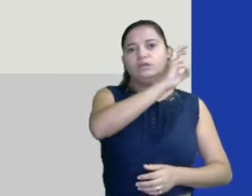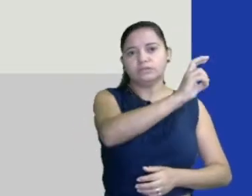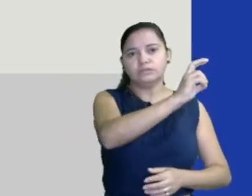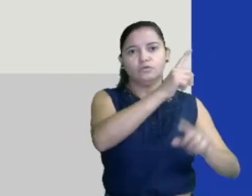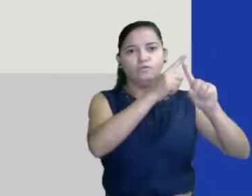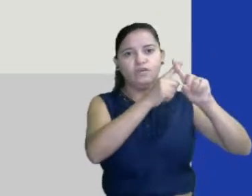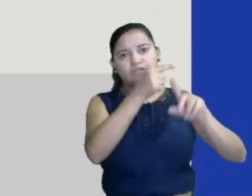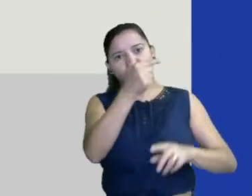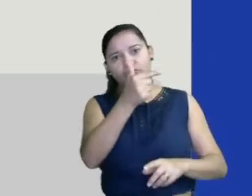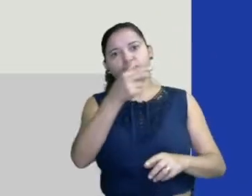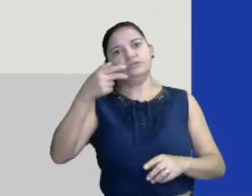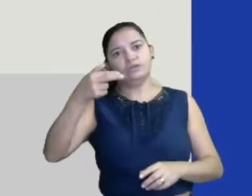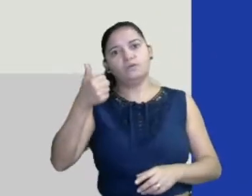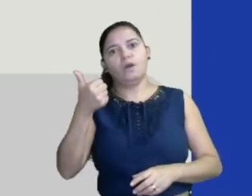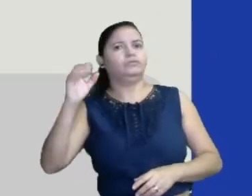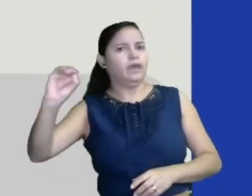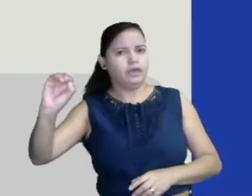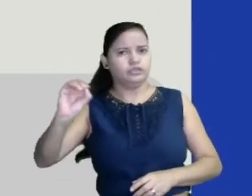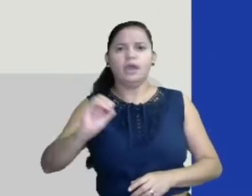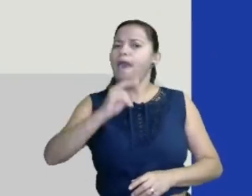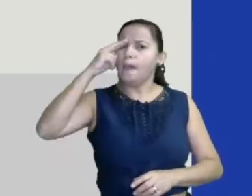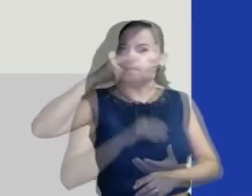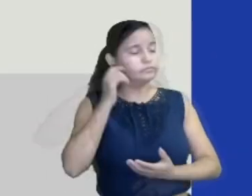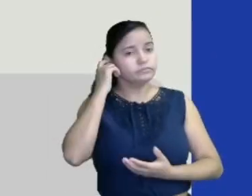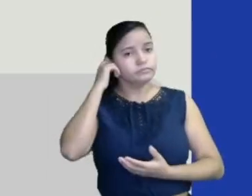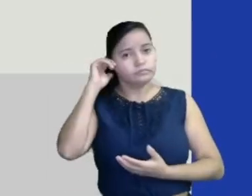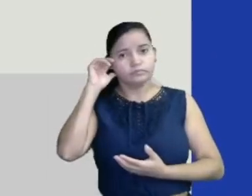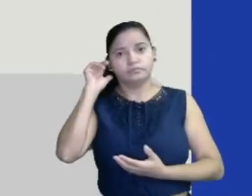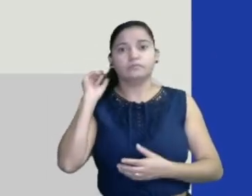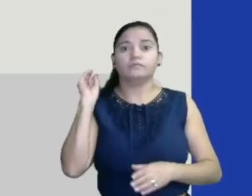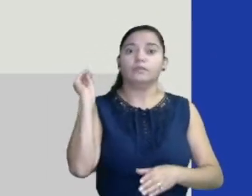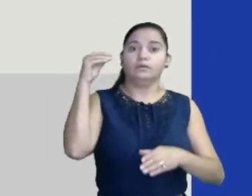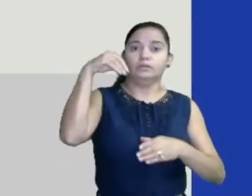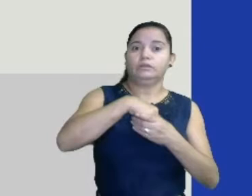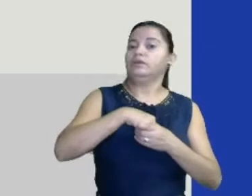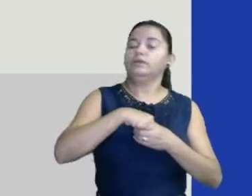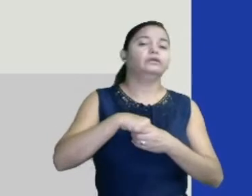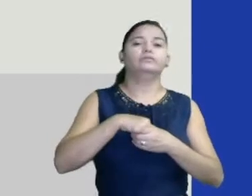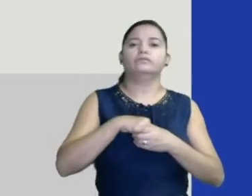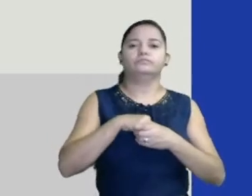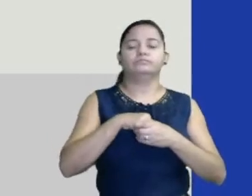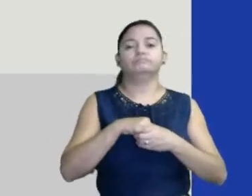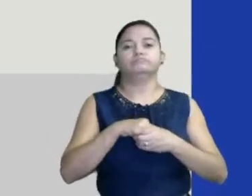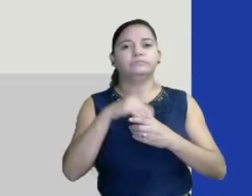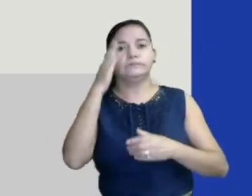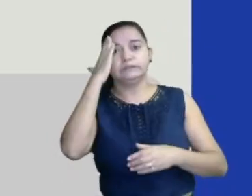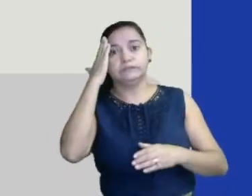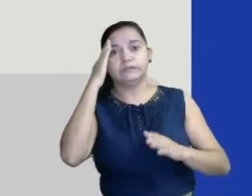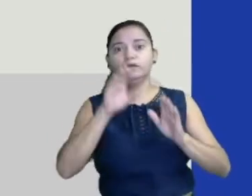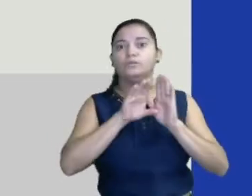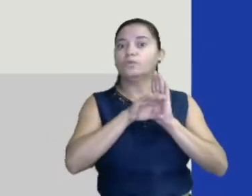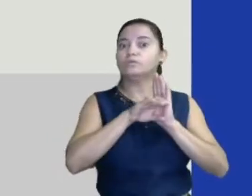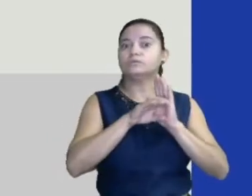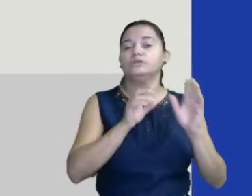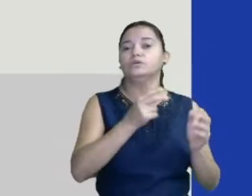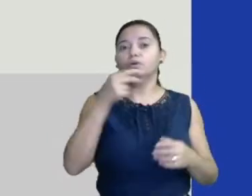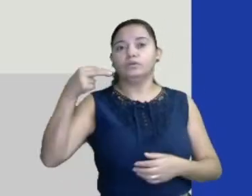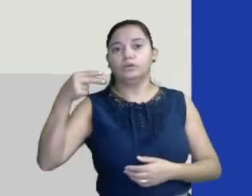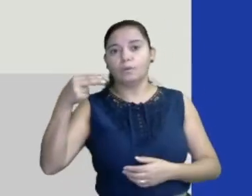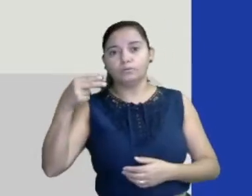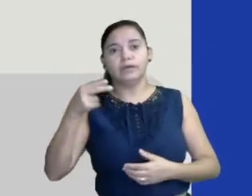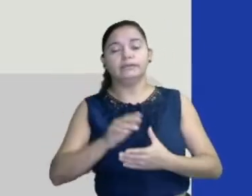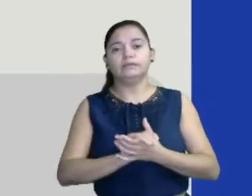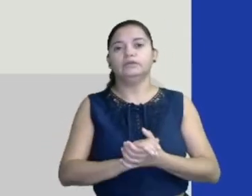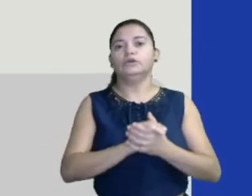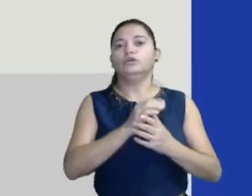o que cinco vezes 2 10 o mesmo resultado Então dentro daquela concepção de igualdade a gente